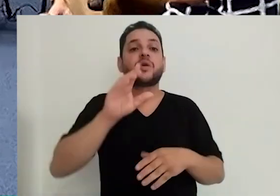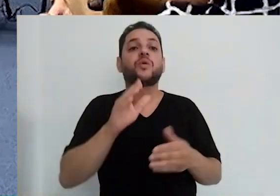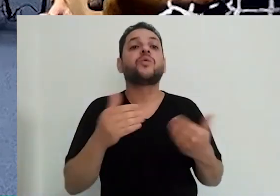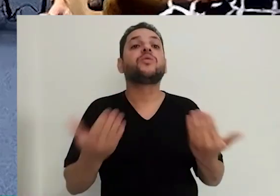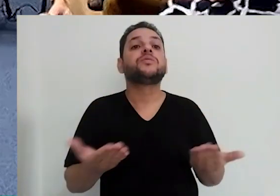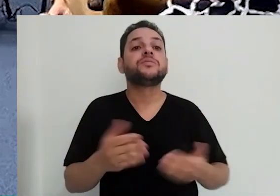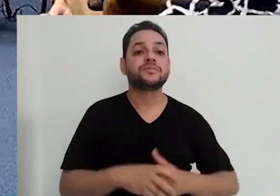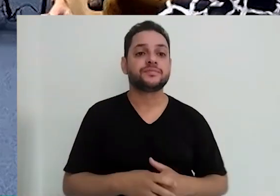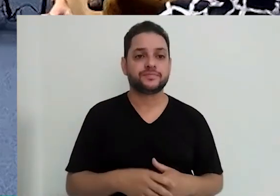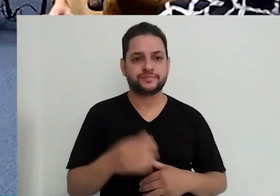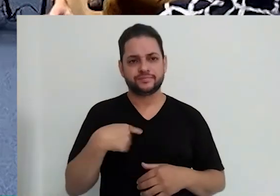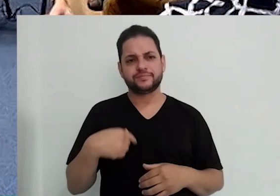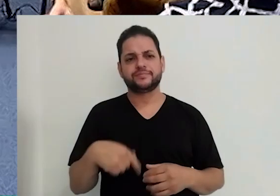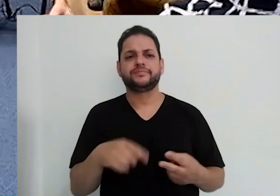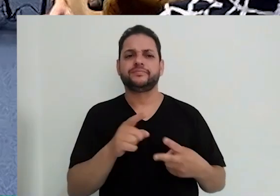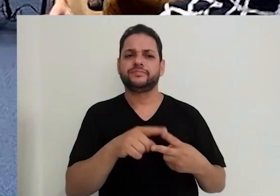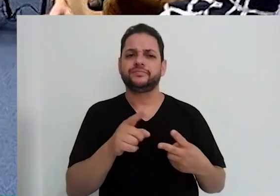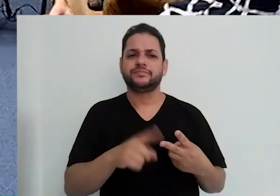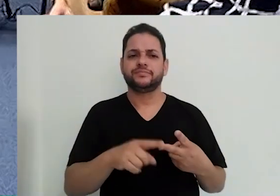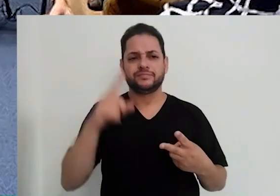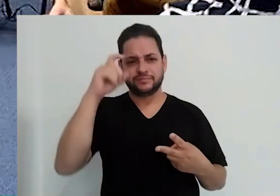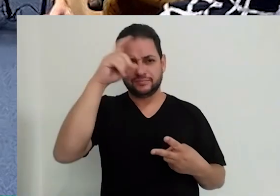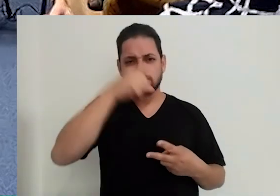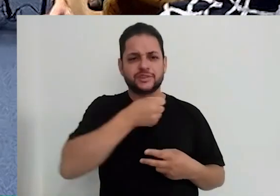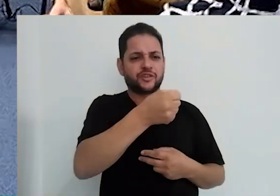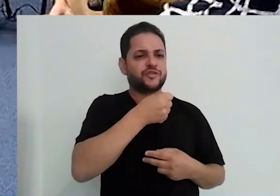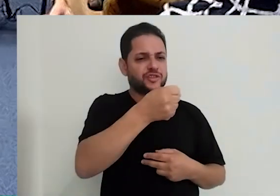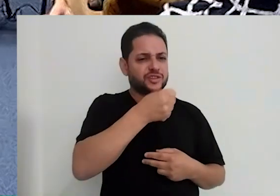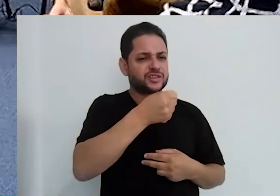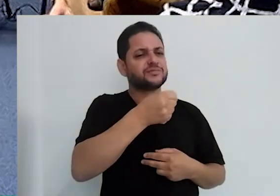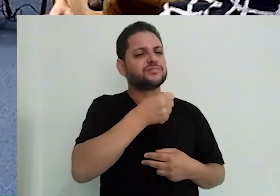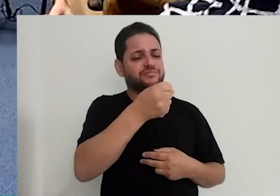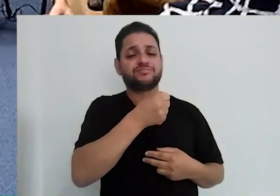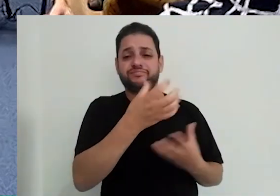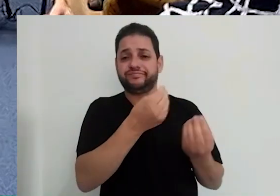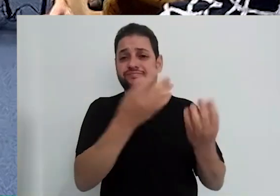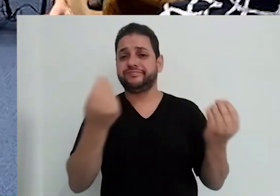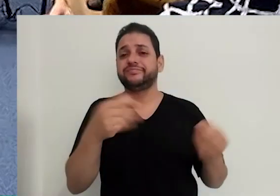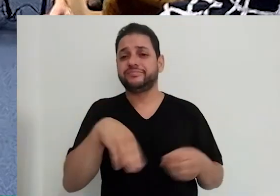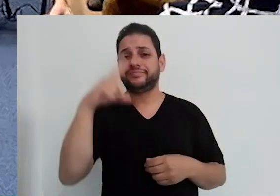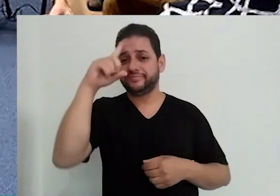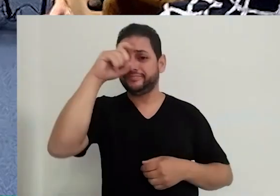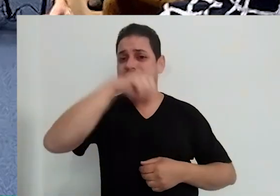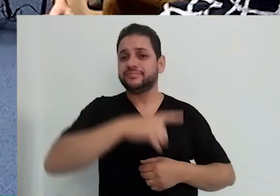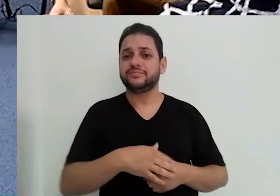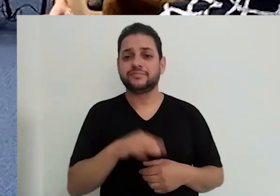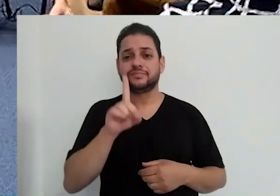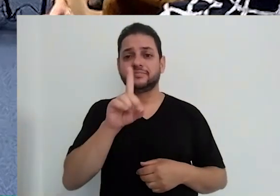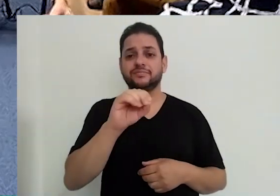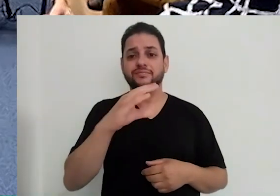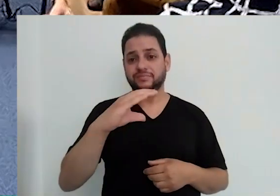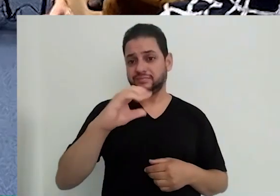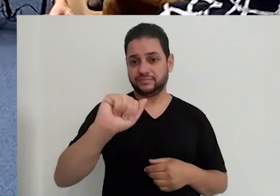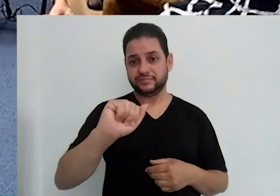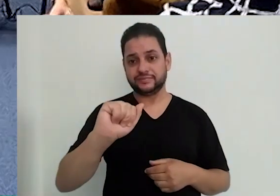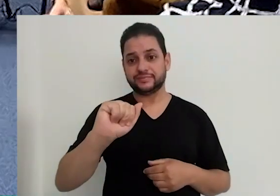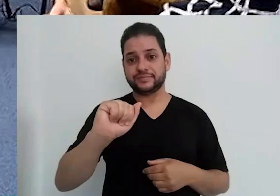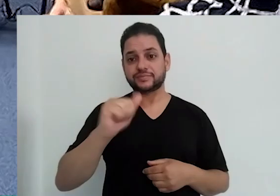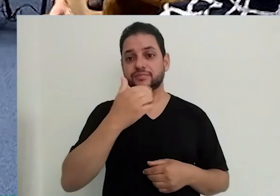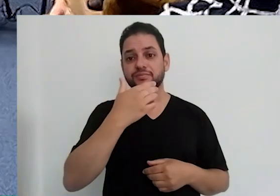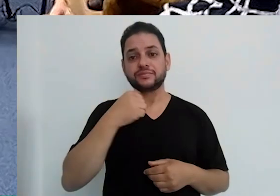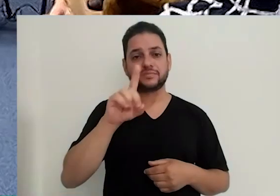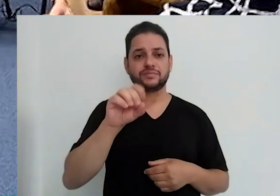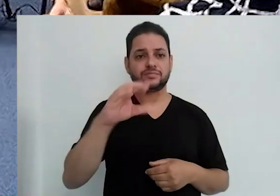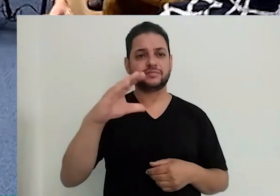duros viu Vou te contar já entrevistei muita gente na vida mas foi muito difícil a entrevista do Doca foi eh um milagre que a